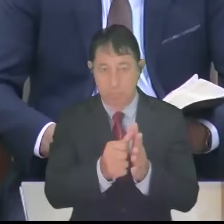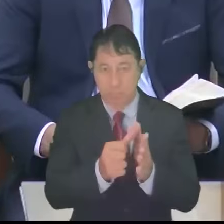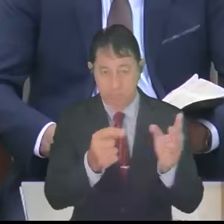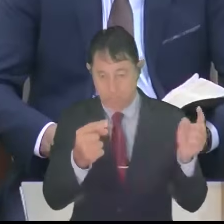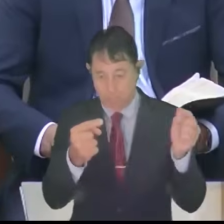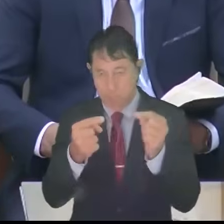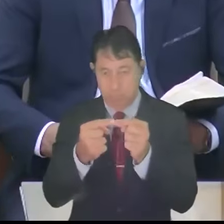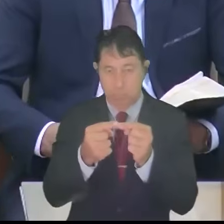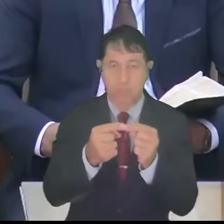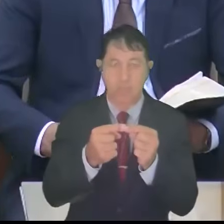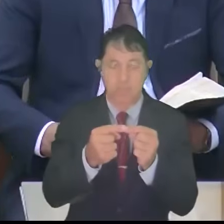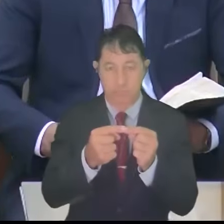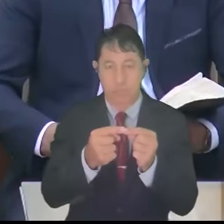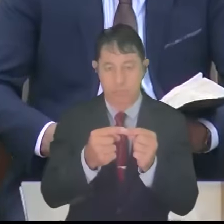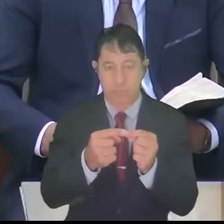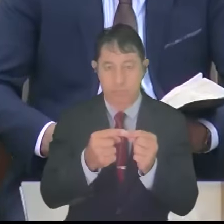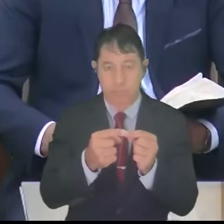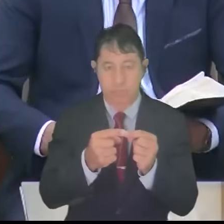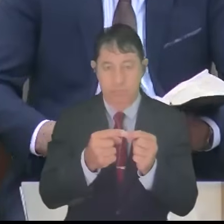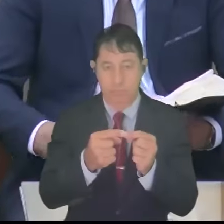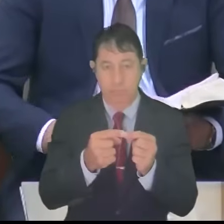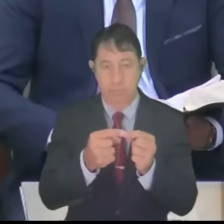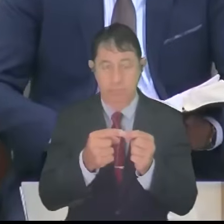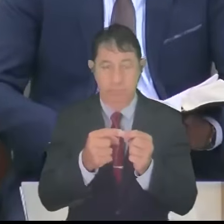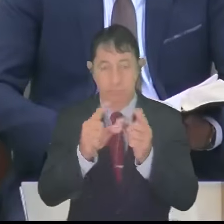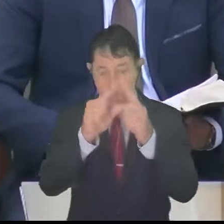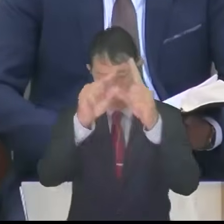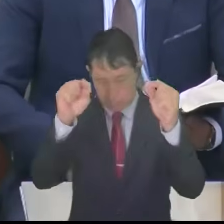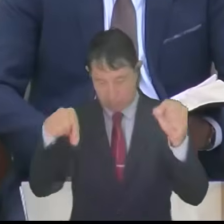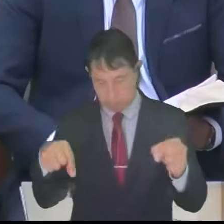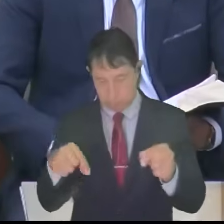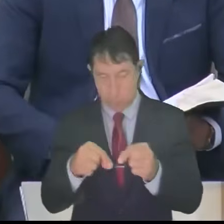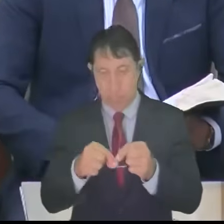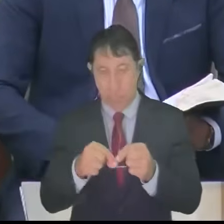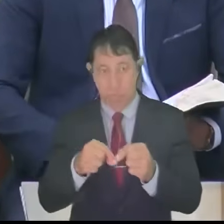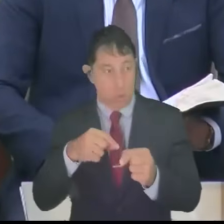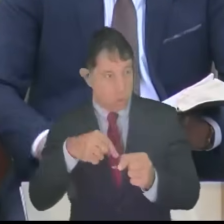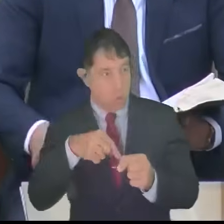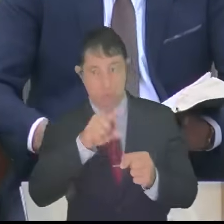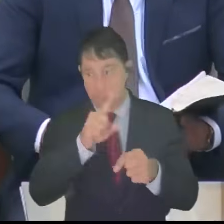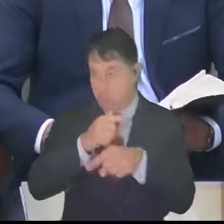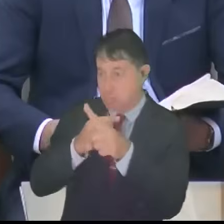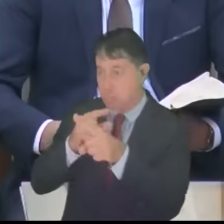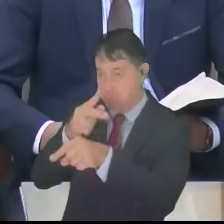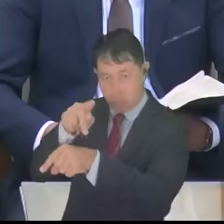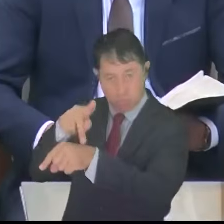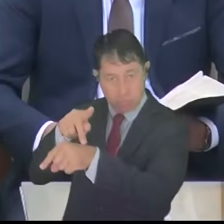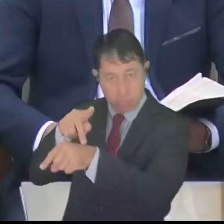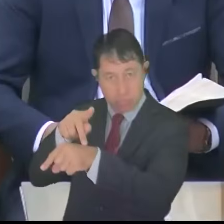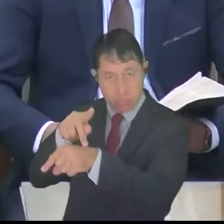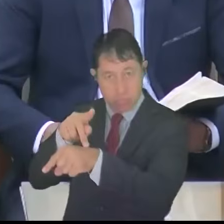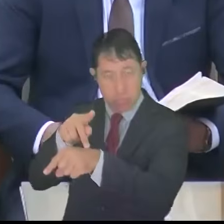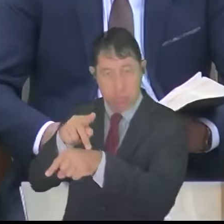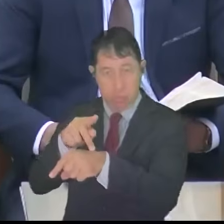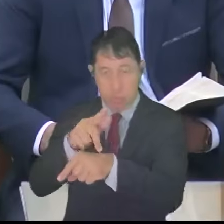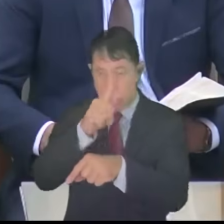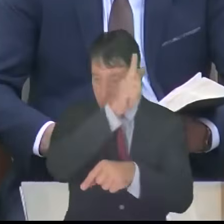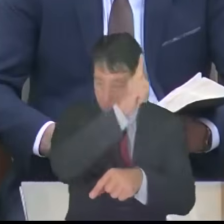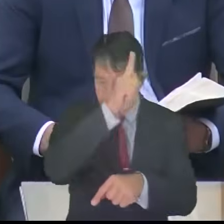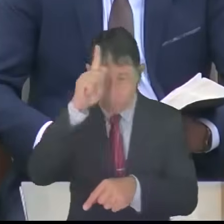primeira missão não foi para os países, a primeira missão não foi para os